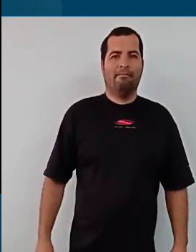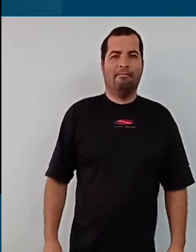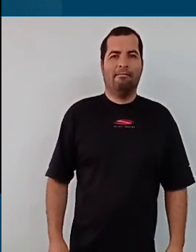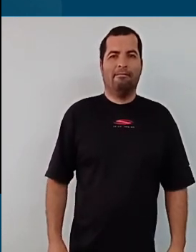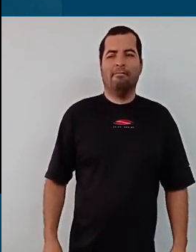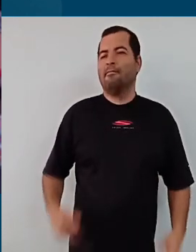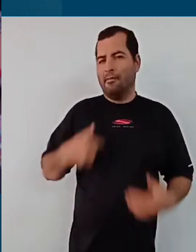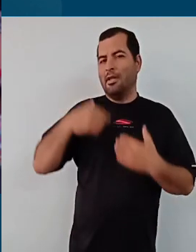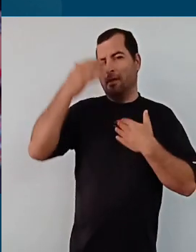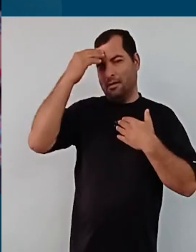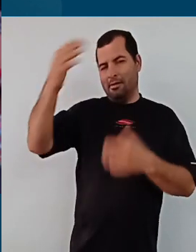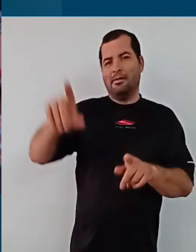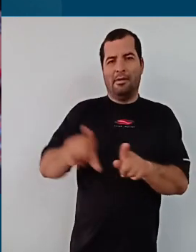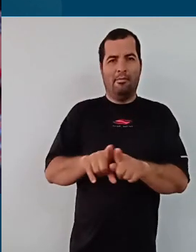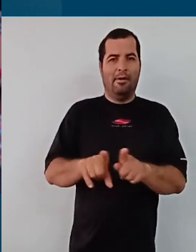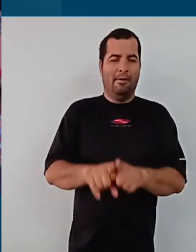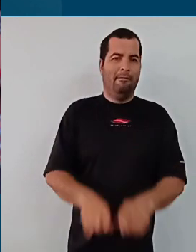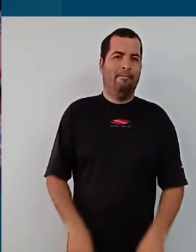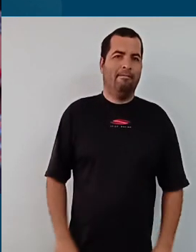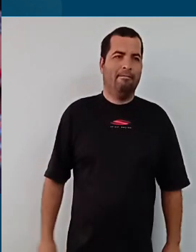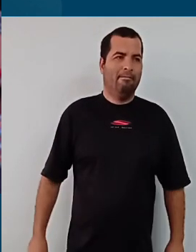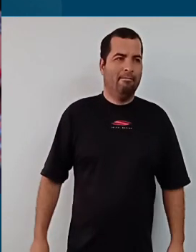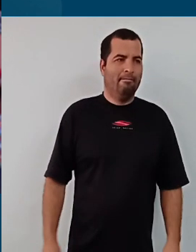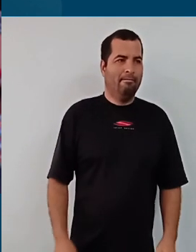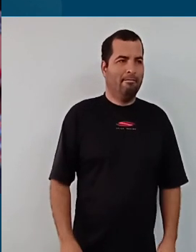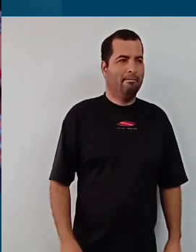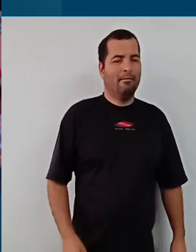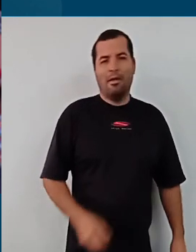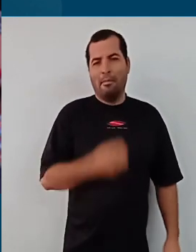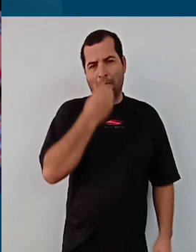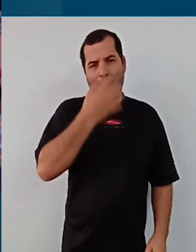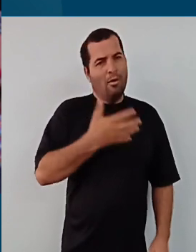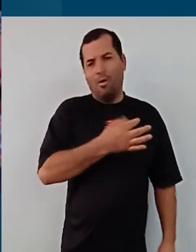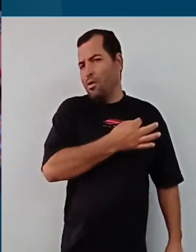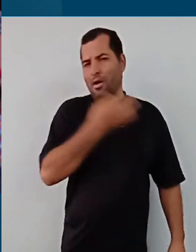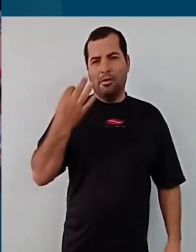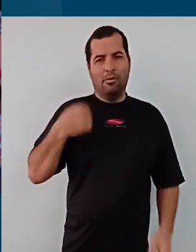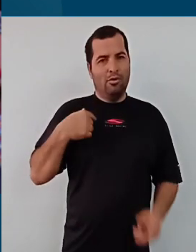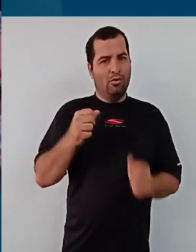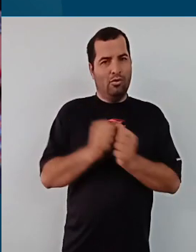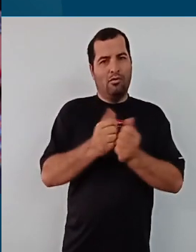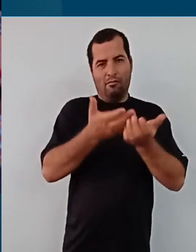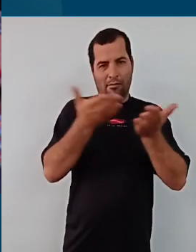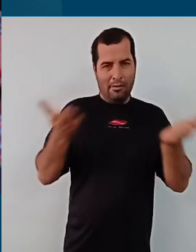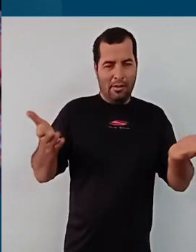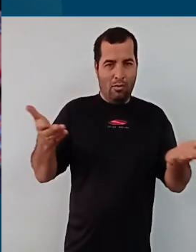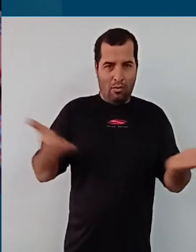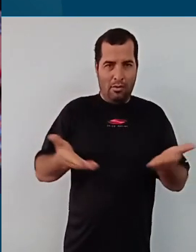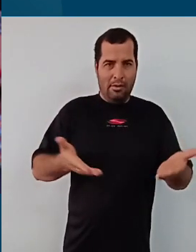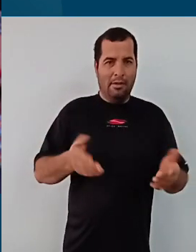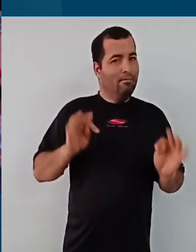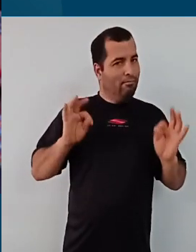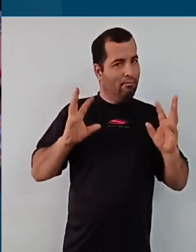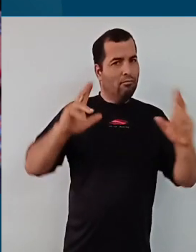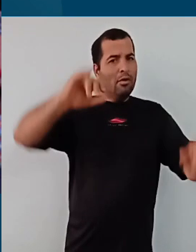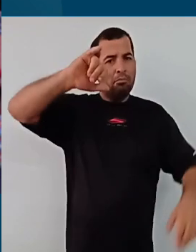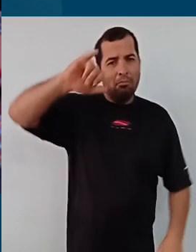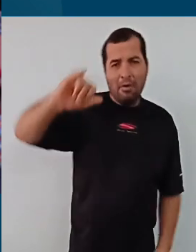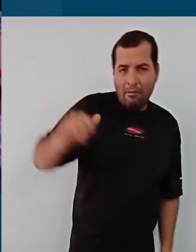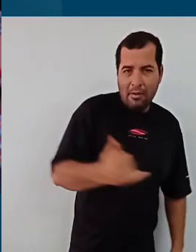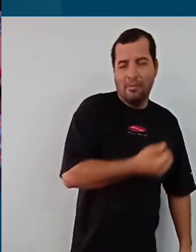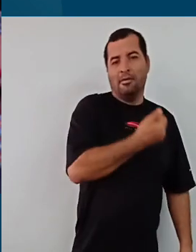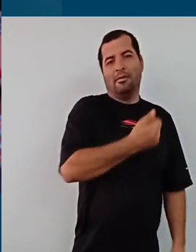Eu agradeço Inês, obrigada. a atenção. Foi muito bom estar com você aqui hoje e acho que todo mundo aproveitou